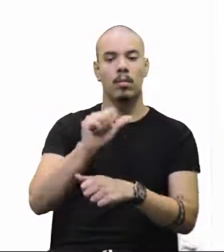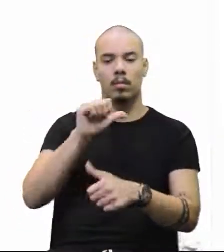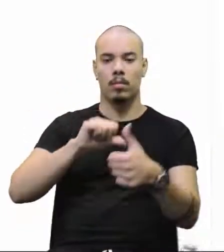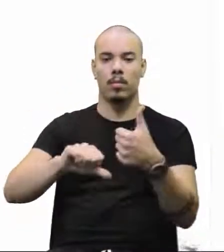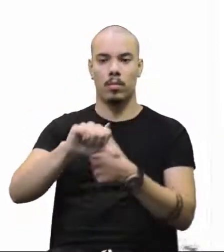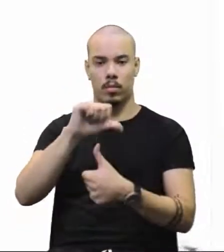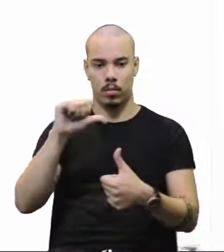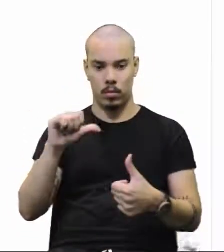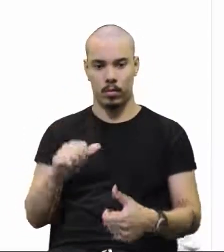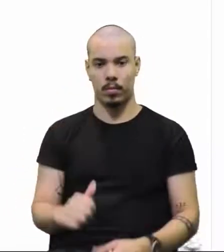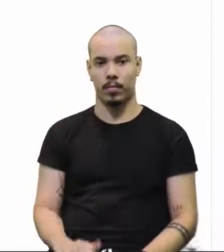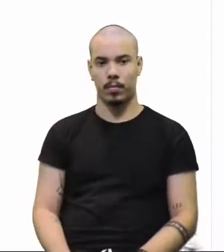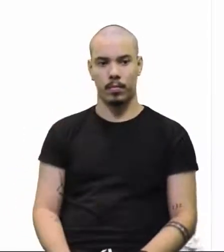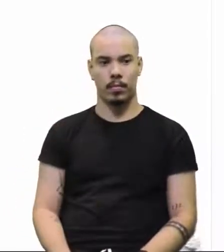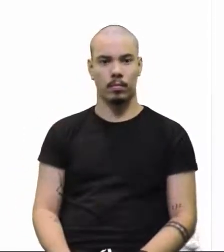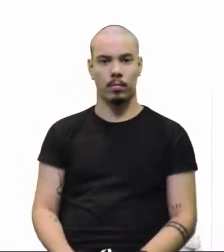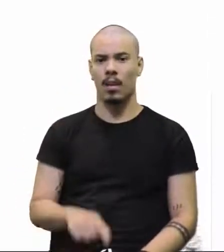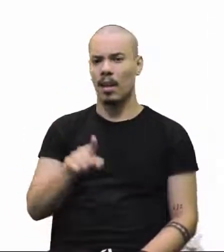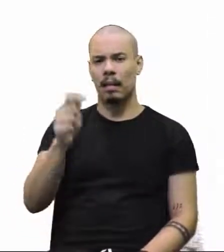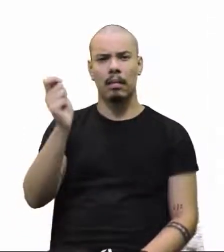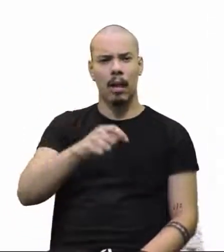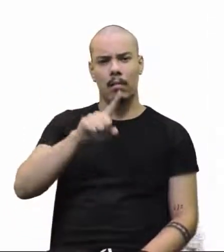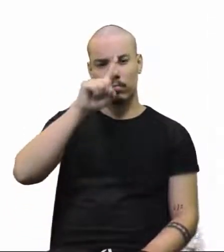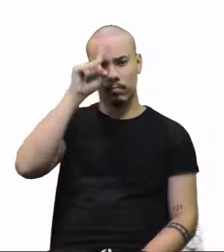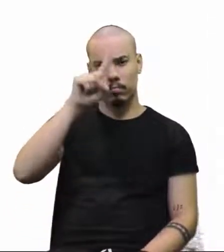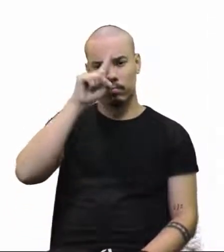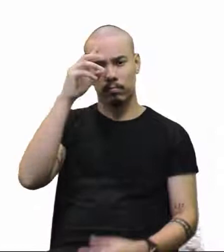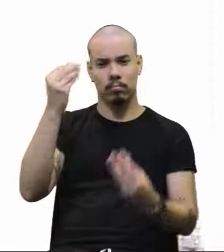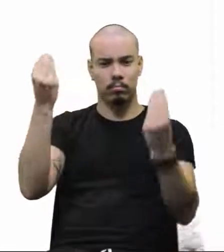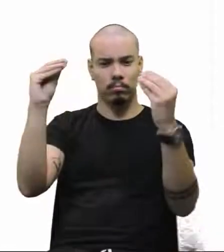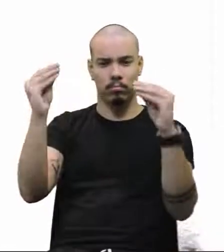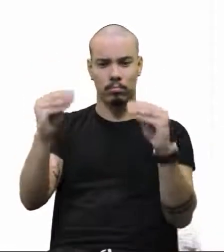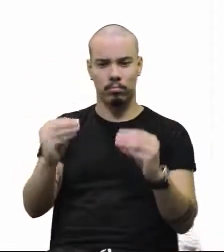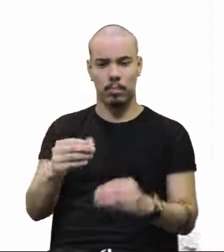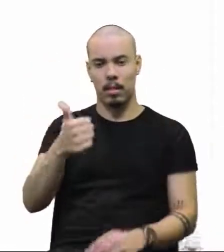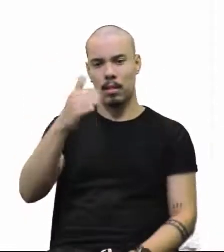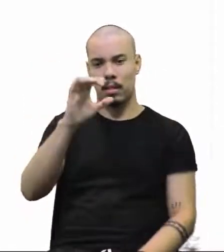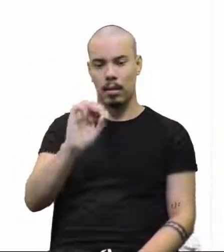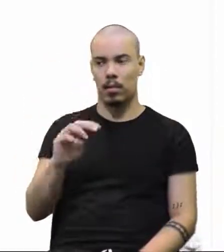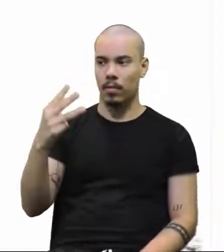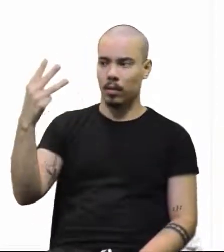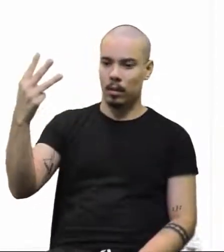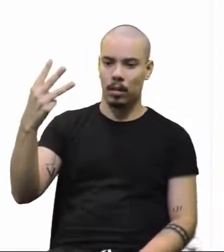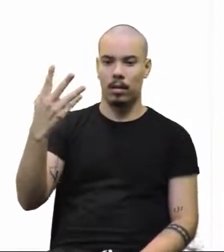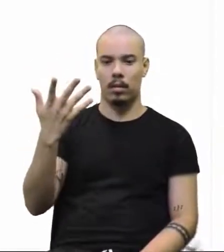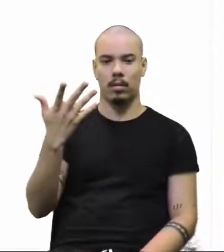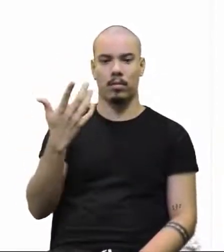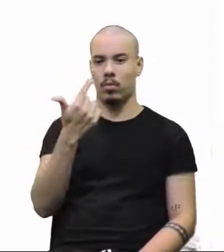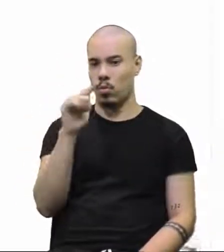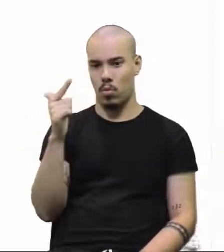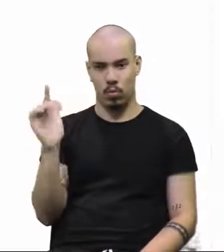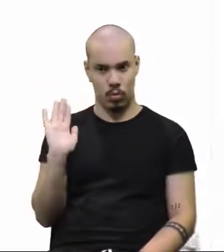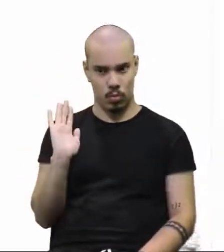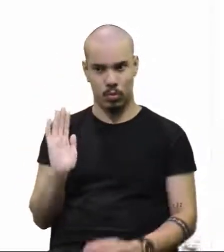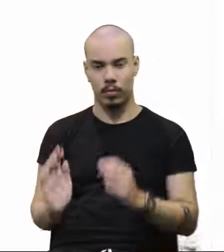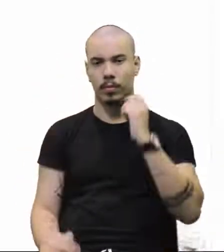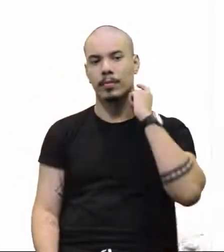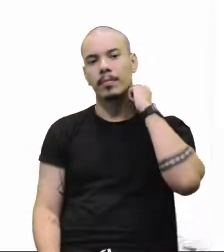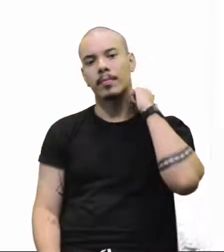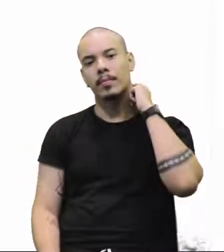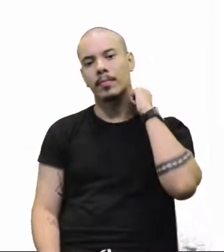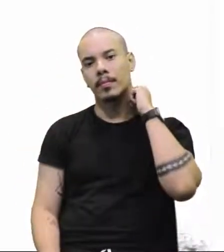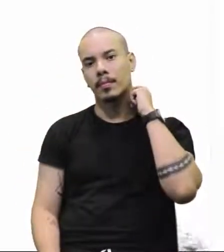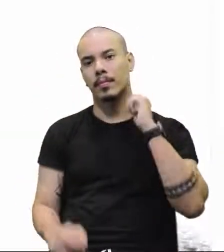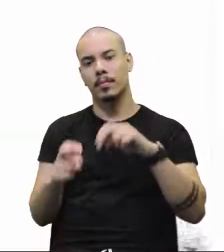Ou coloca 10 elevado a 3, dá para representar com potencial. Só que nesse aqui já estava por segundo. Não, aí... O segundo já apareceu,